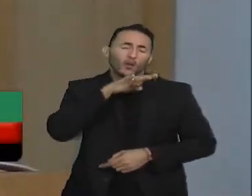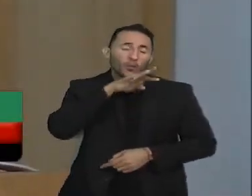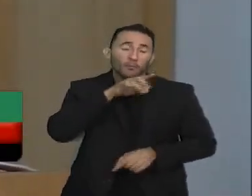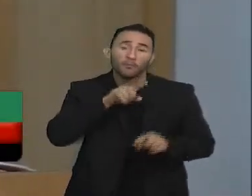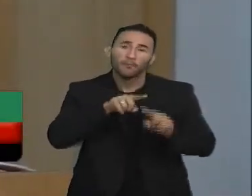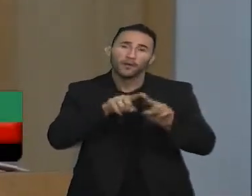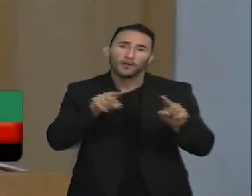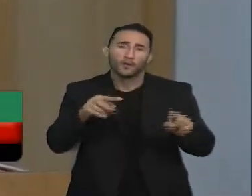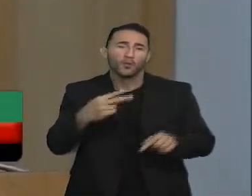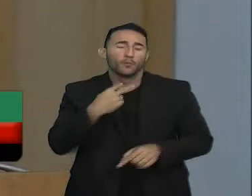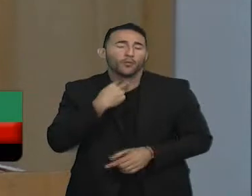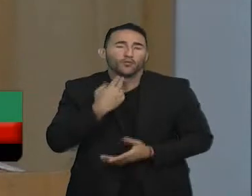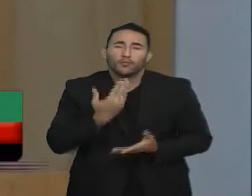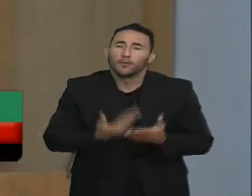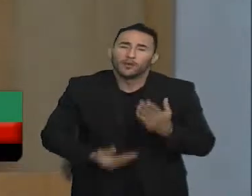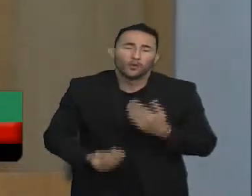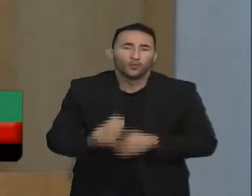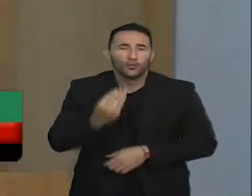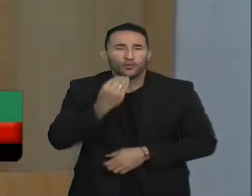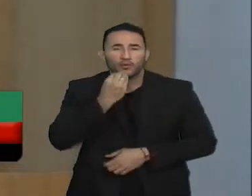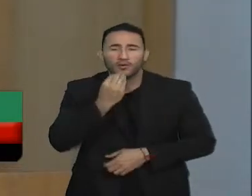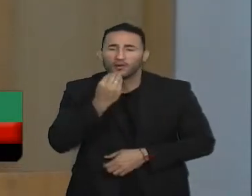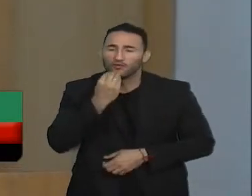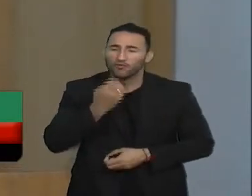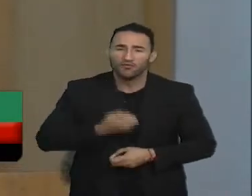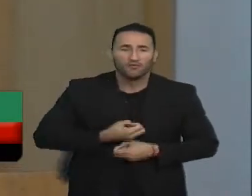vir aqui para poder falar.